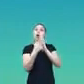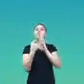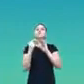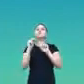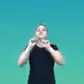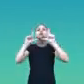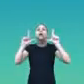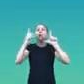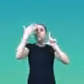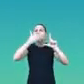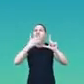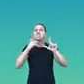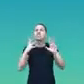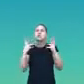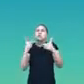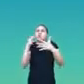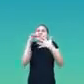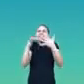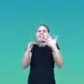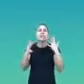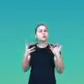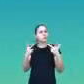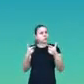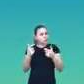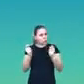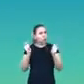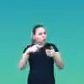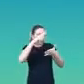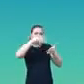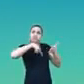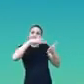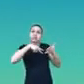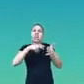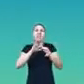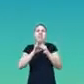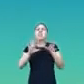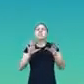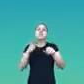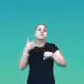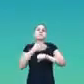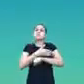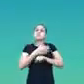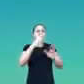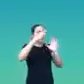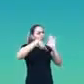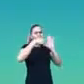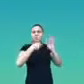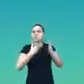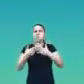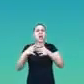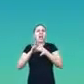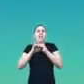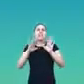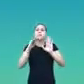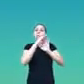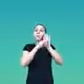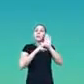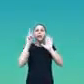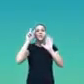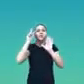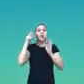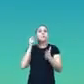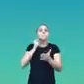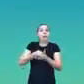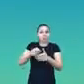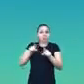comprovante, você pode ver todos os detalhes da transação. Esse comprovante fica disponível para consulta a qualquer momento no seu histórico de